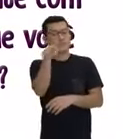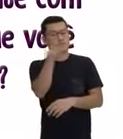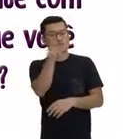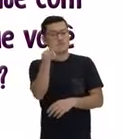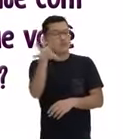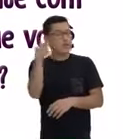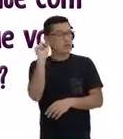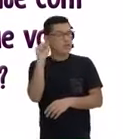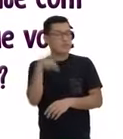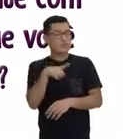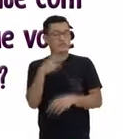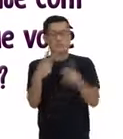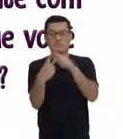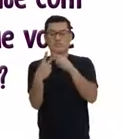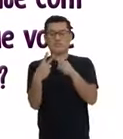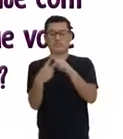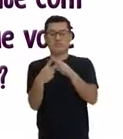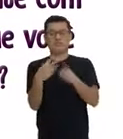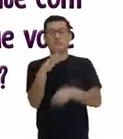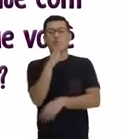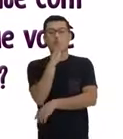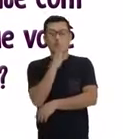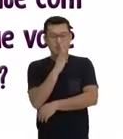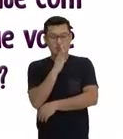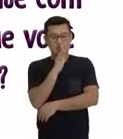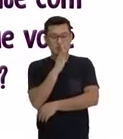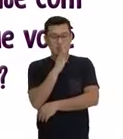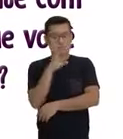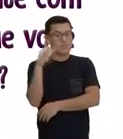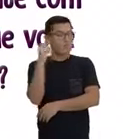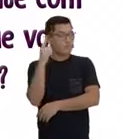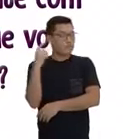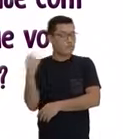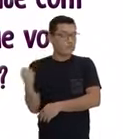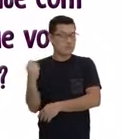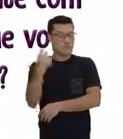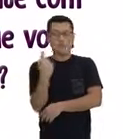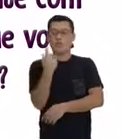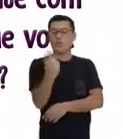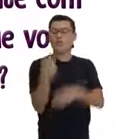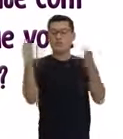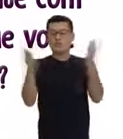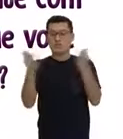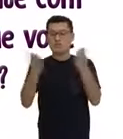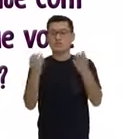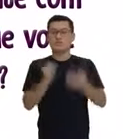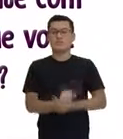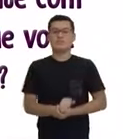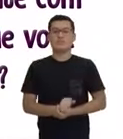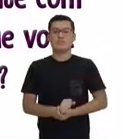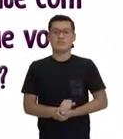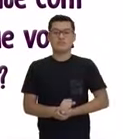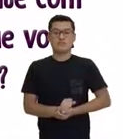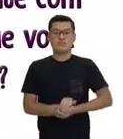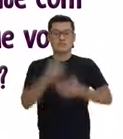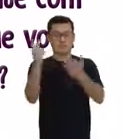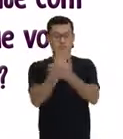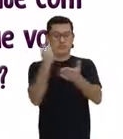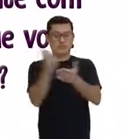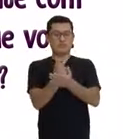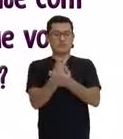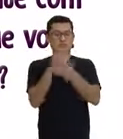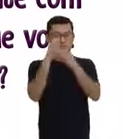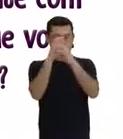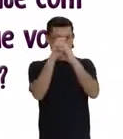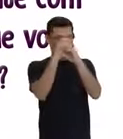ouviu em que tem dois elementos o silêncio e o som e eu te convido agora para uma experimentação em